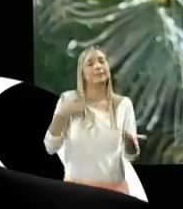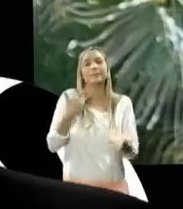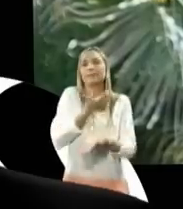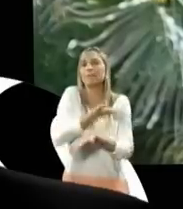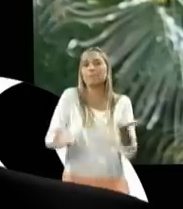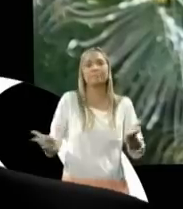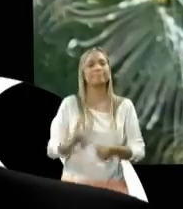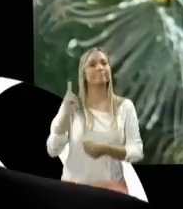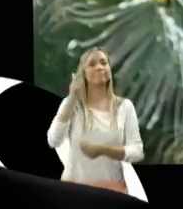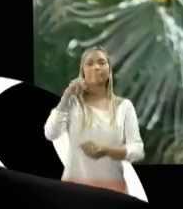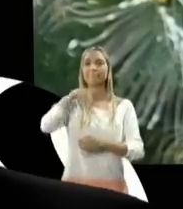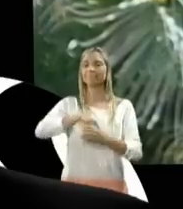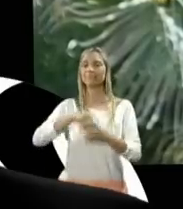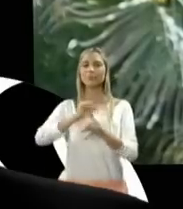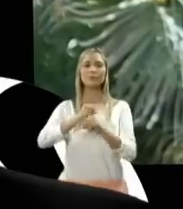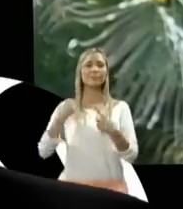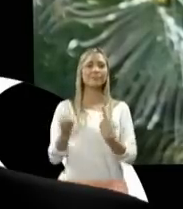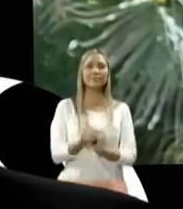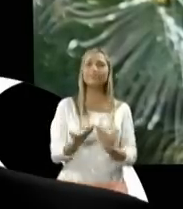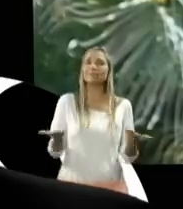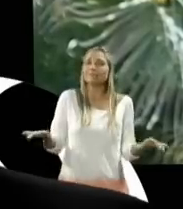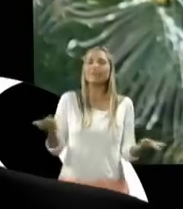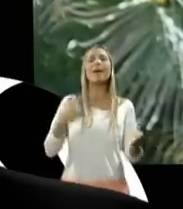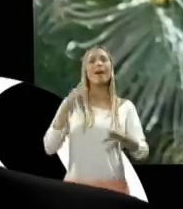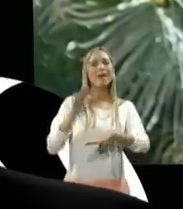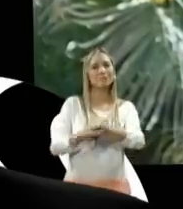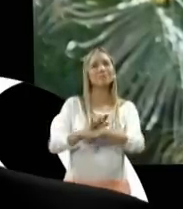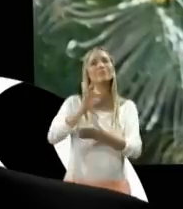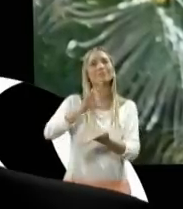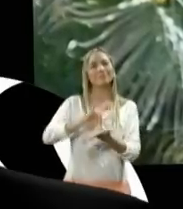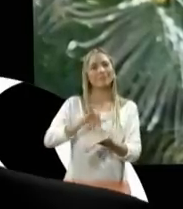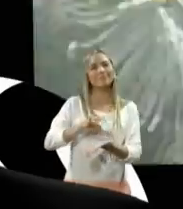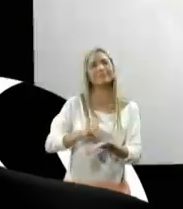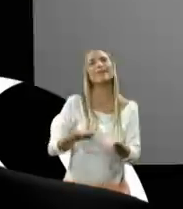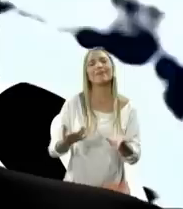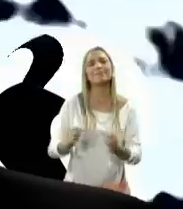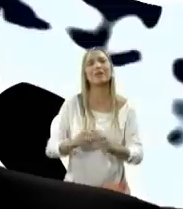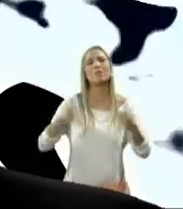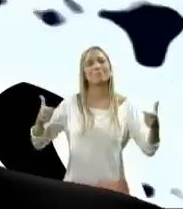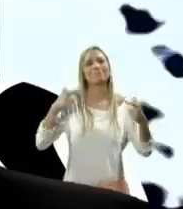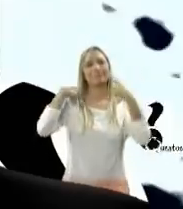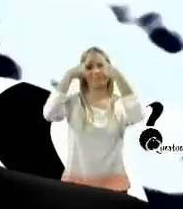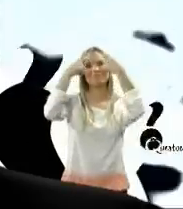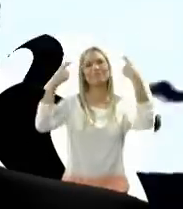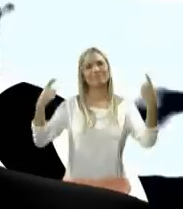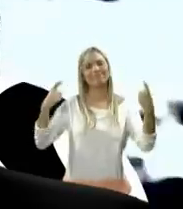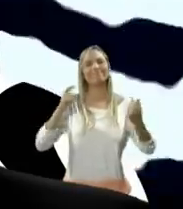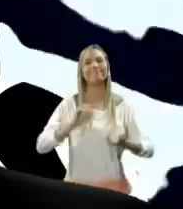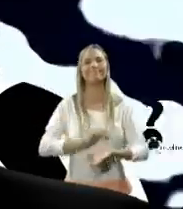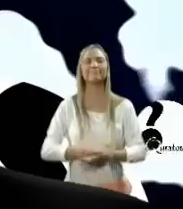sociedade tinha, né, e isso colabora muito, corrobora muito para o aumento da violência.